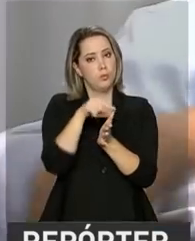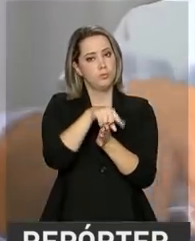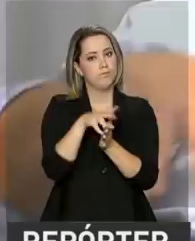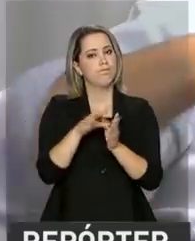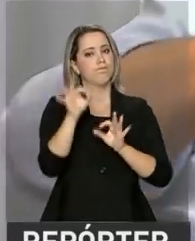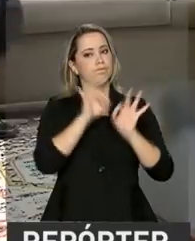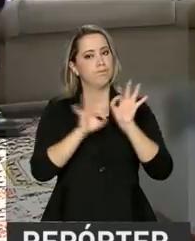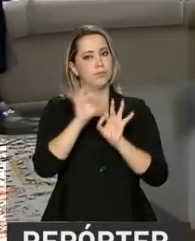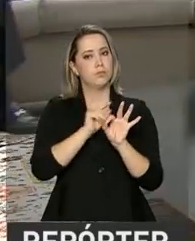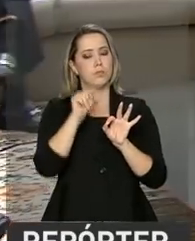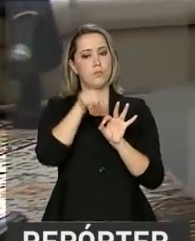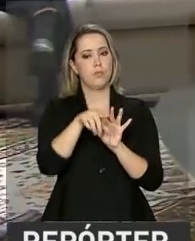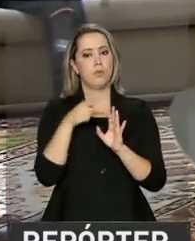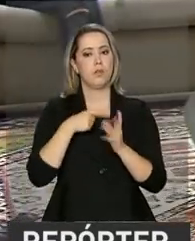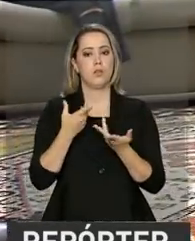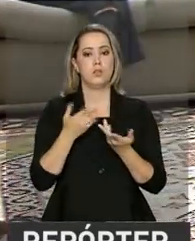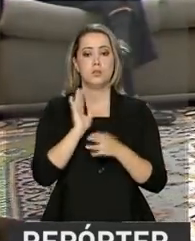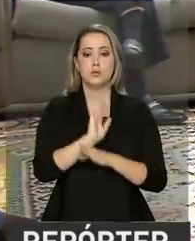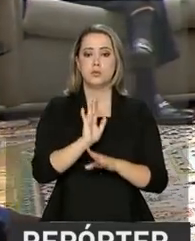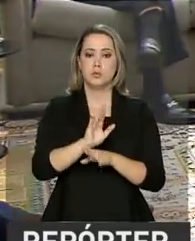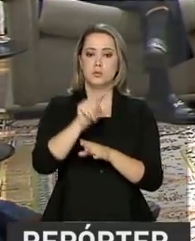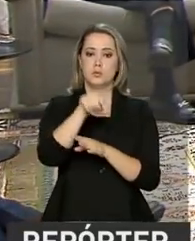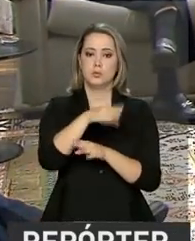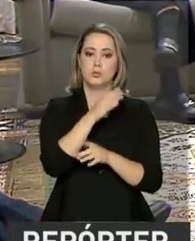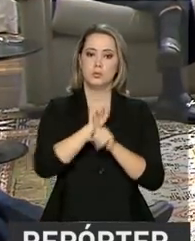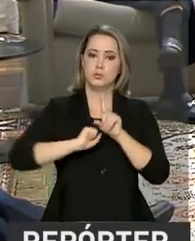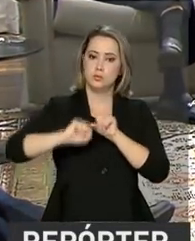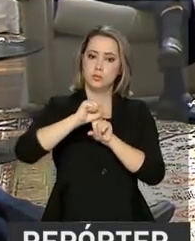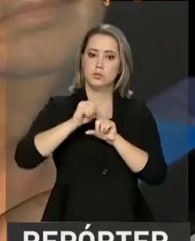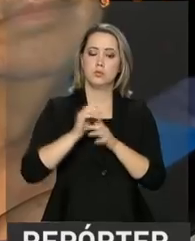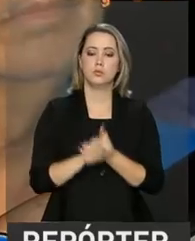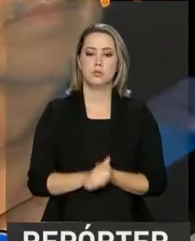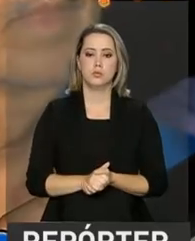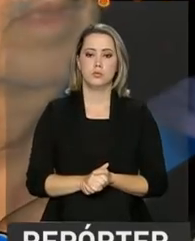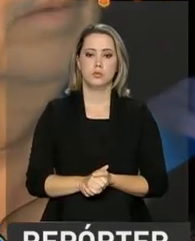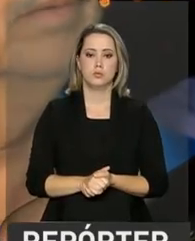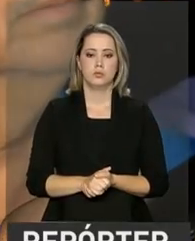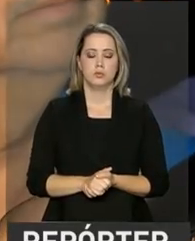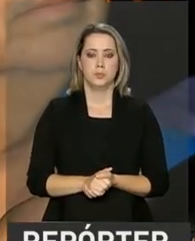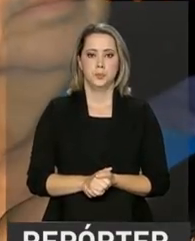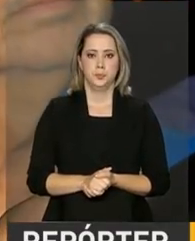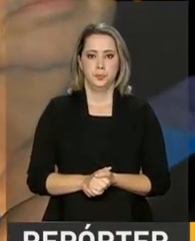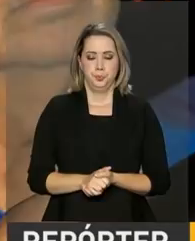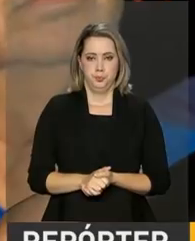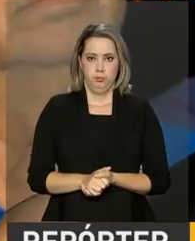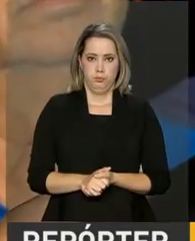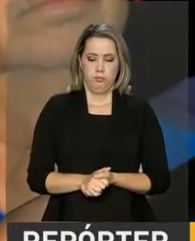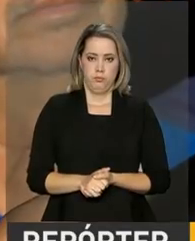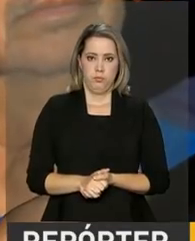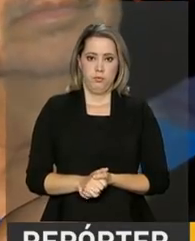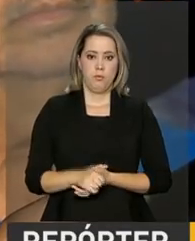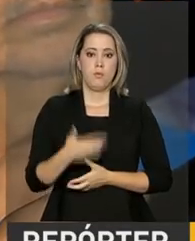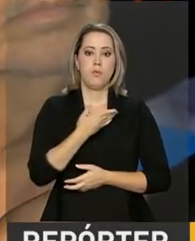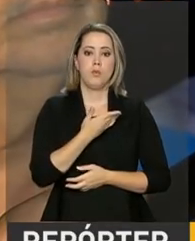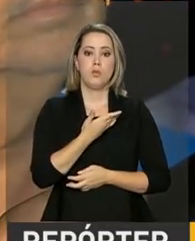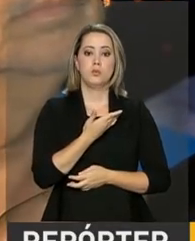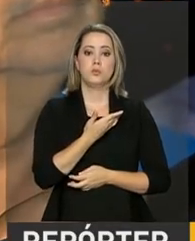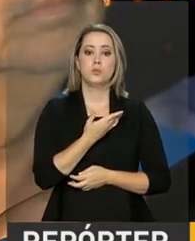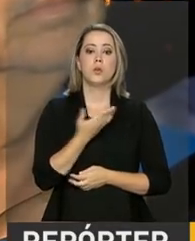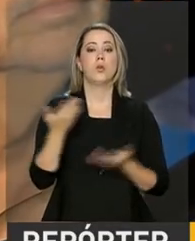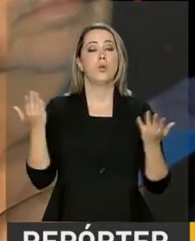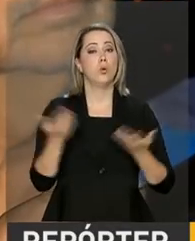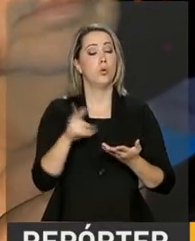pelos parlamentares contam com a participação da sociedade hoje o que nós temos é um projecto que já não é mais aquele